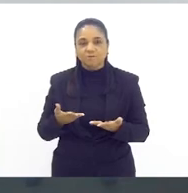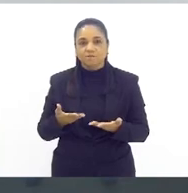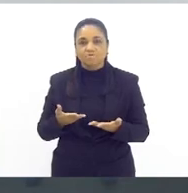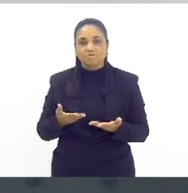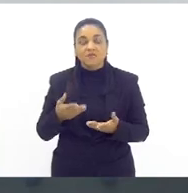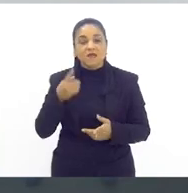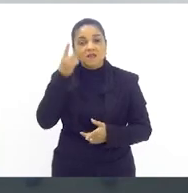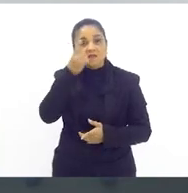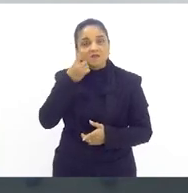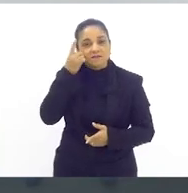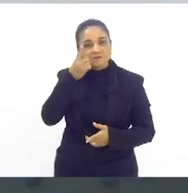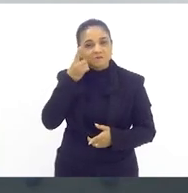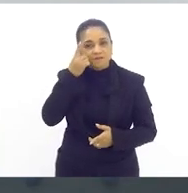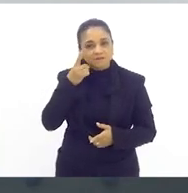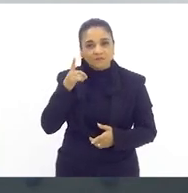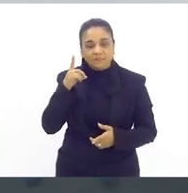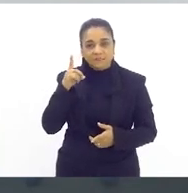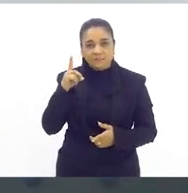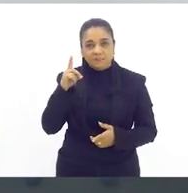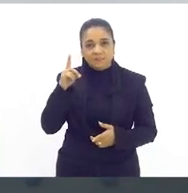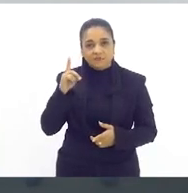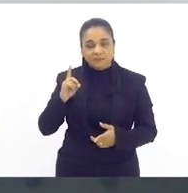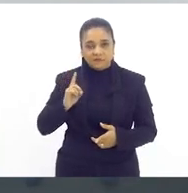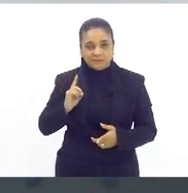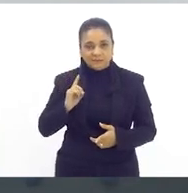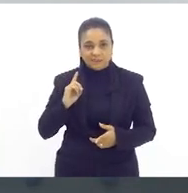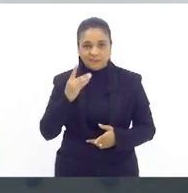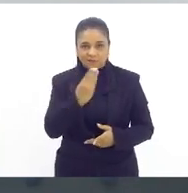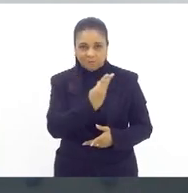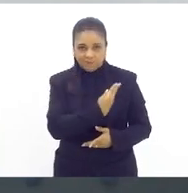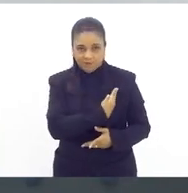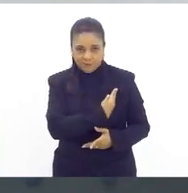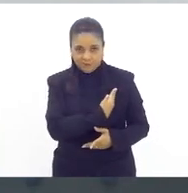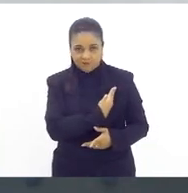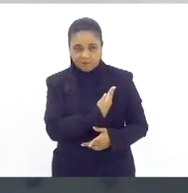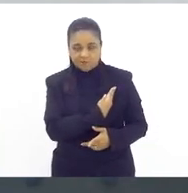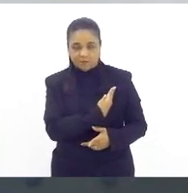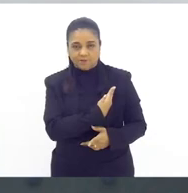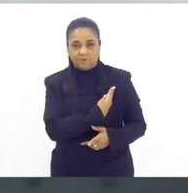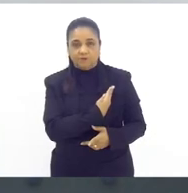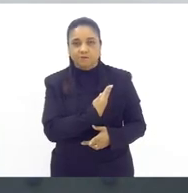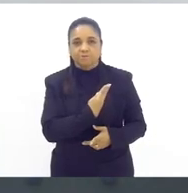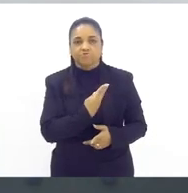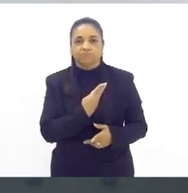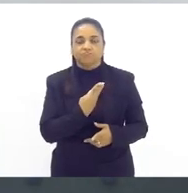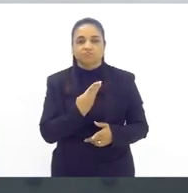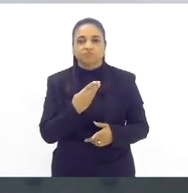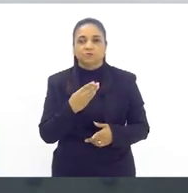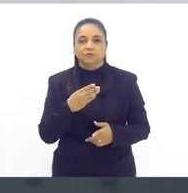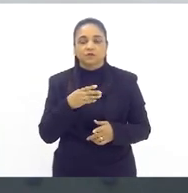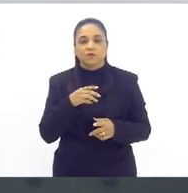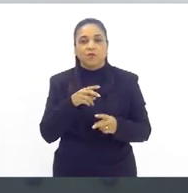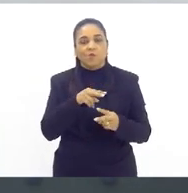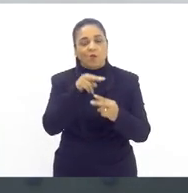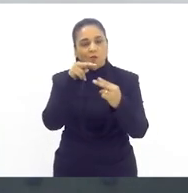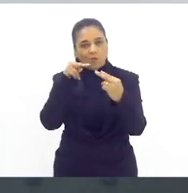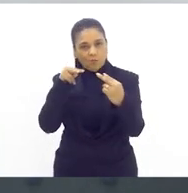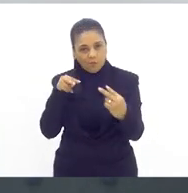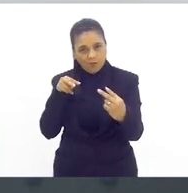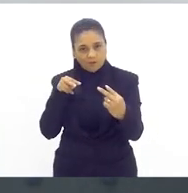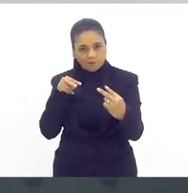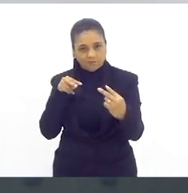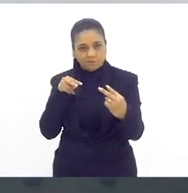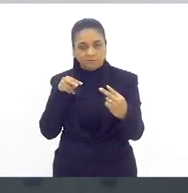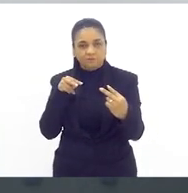a deputada Dani Balbi né de forma online aqui